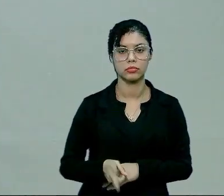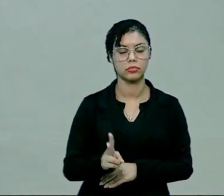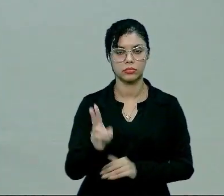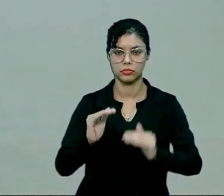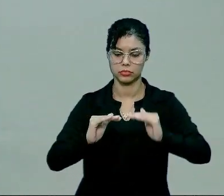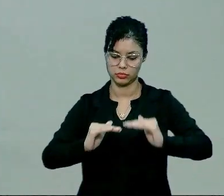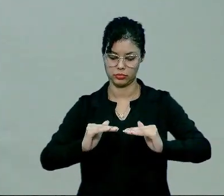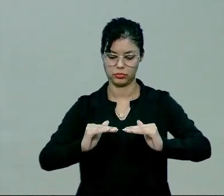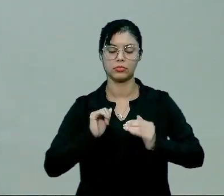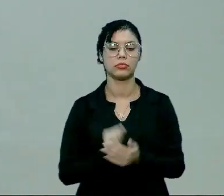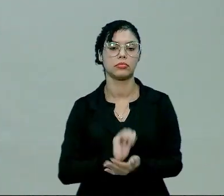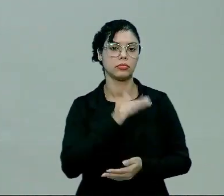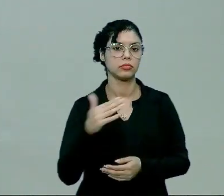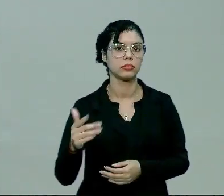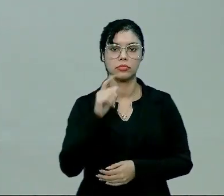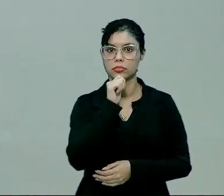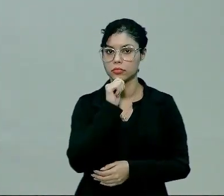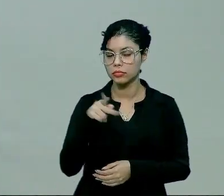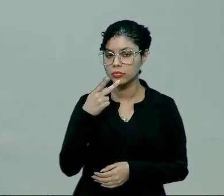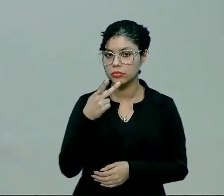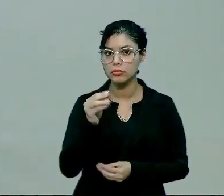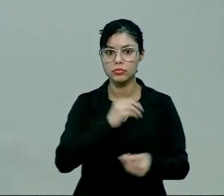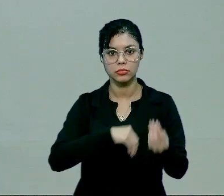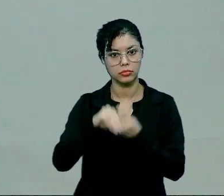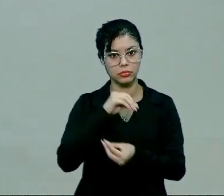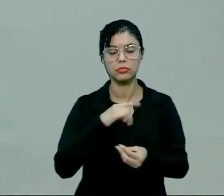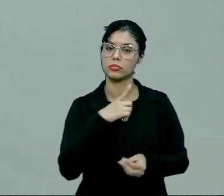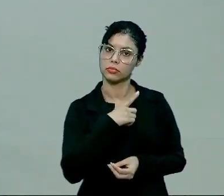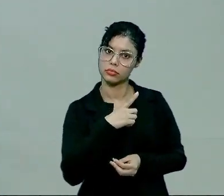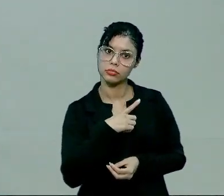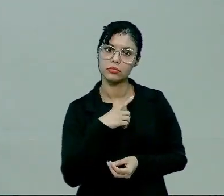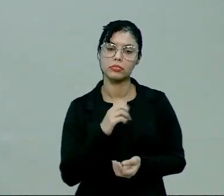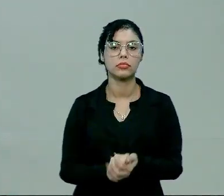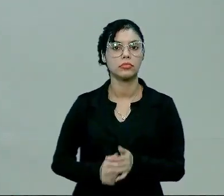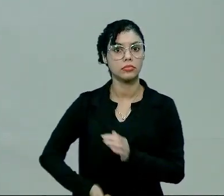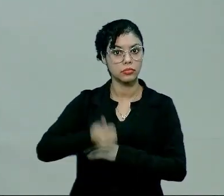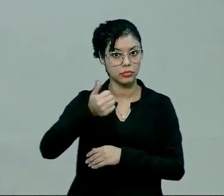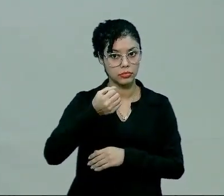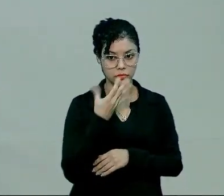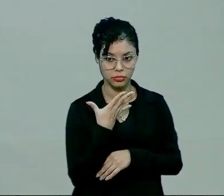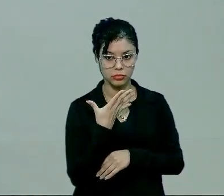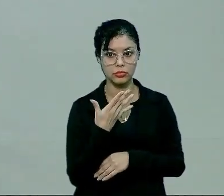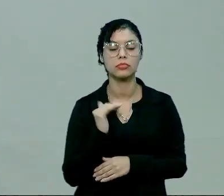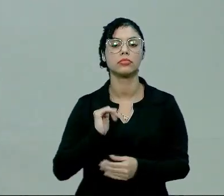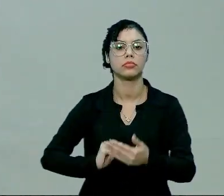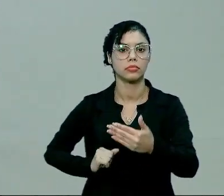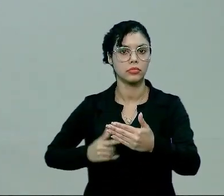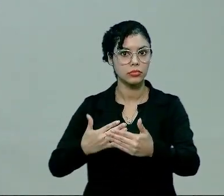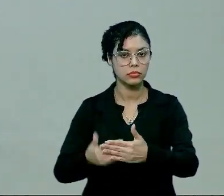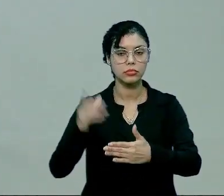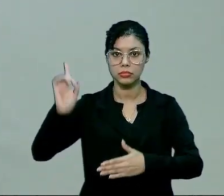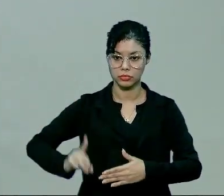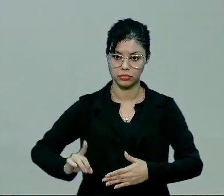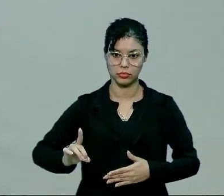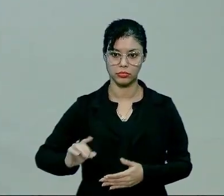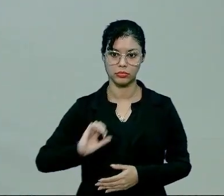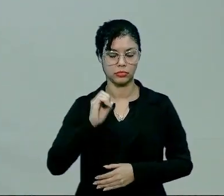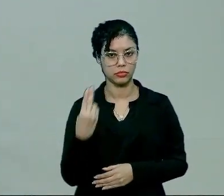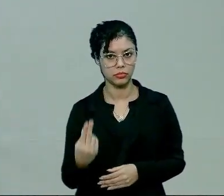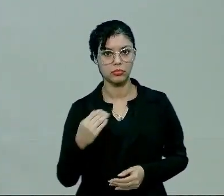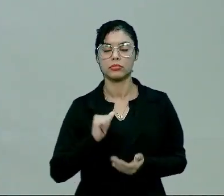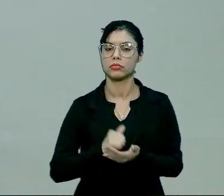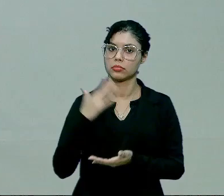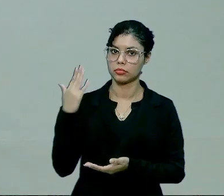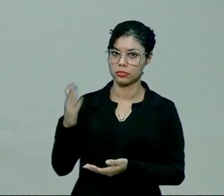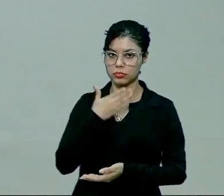constante de equilíbrio? É o que vai me dizer se a minha reação ela tem um favorecimento de deslocamento para a direita ou se